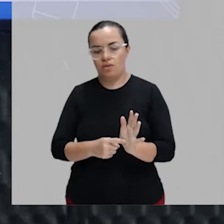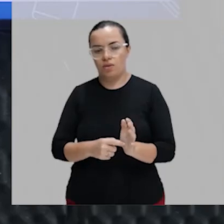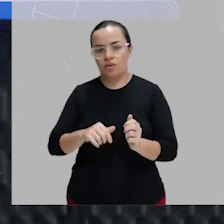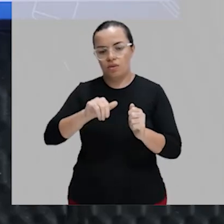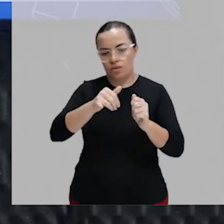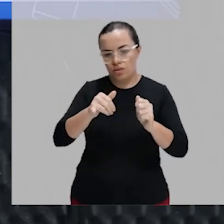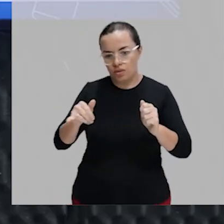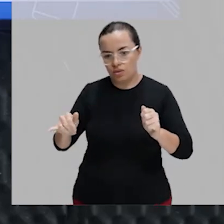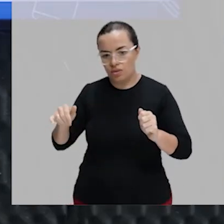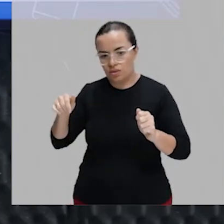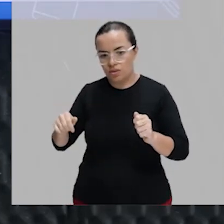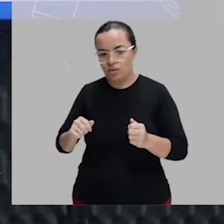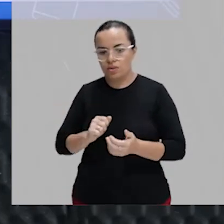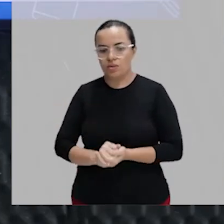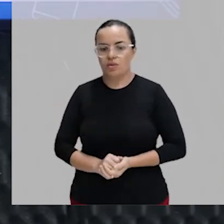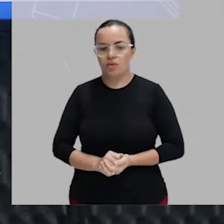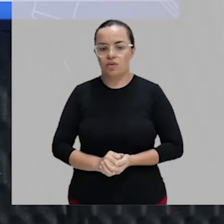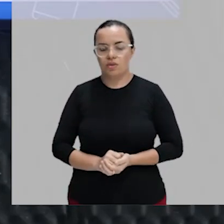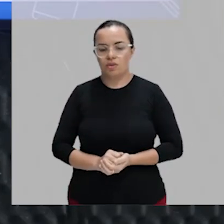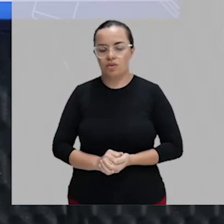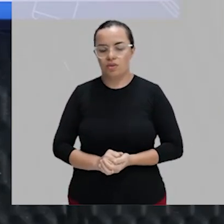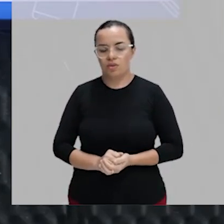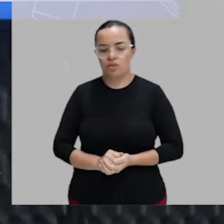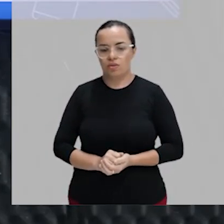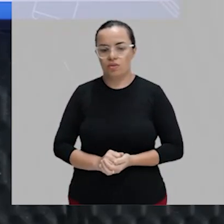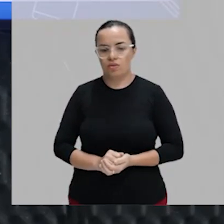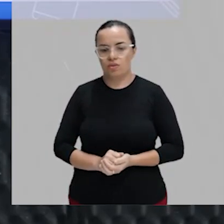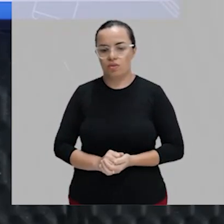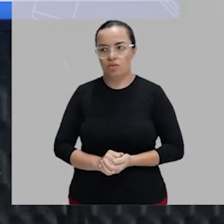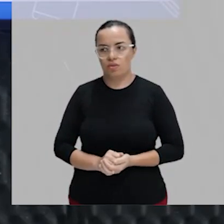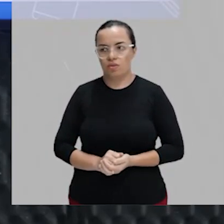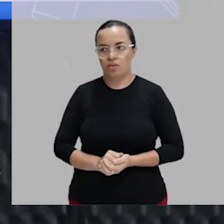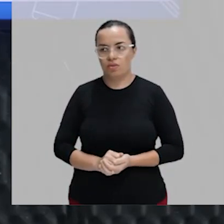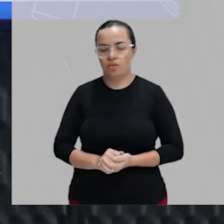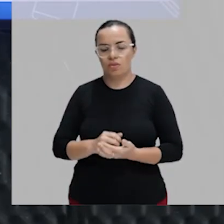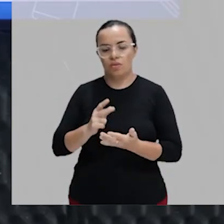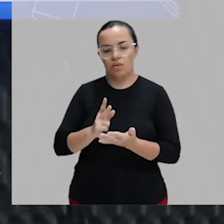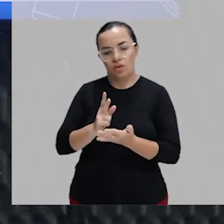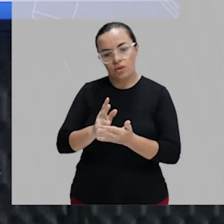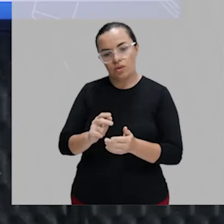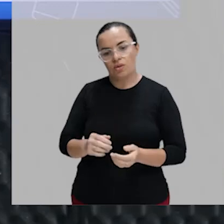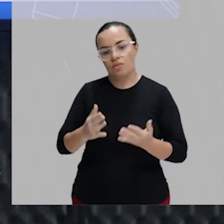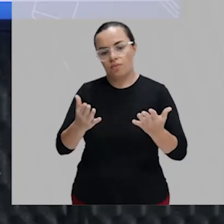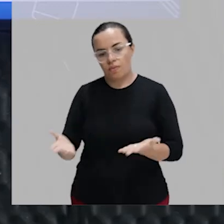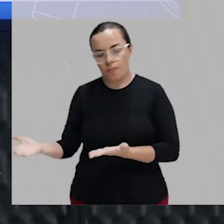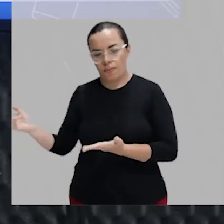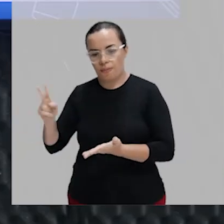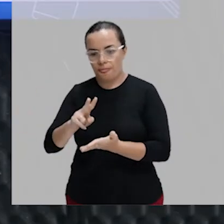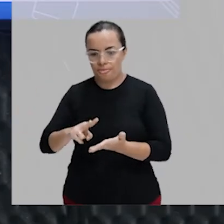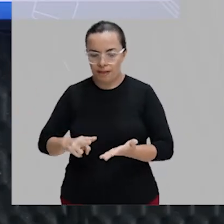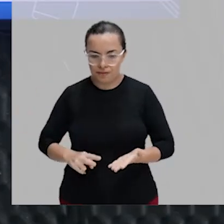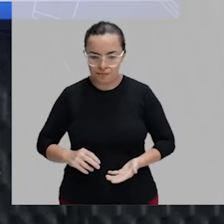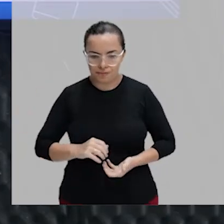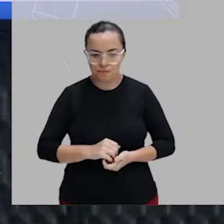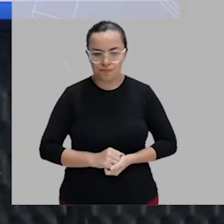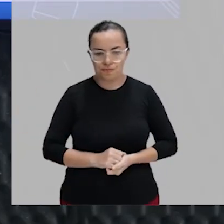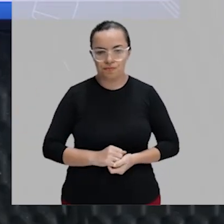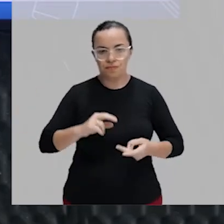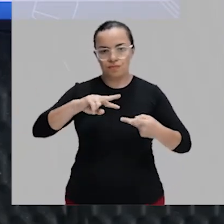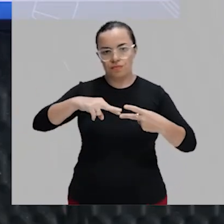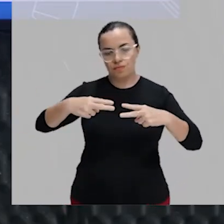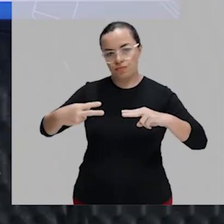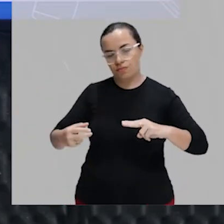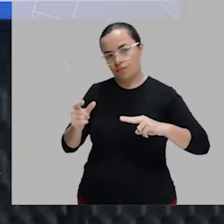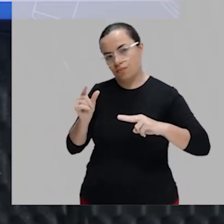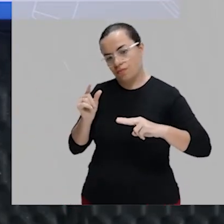tirosina e alanina. Então, eu tenho uma sequência desses aminoácidos aqui. Então, ele está falando que tem um fragmento de DNA